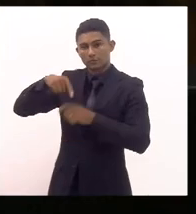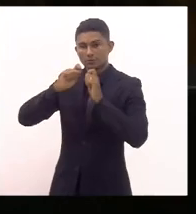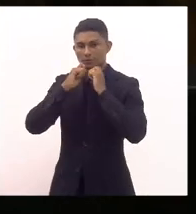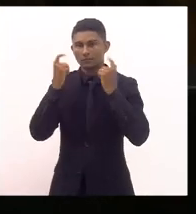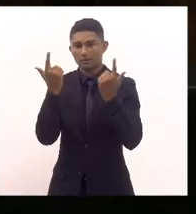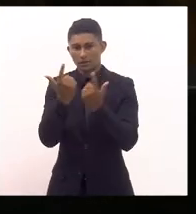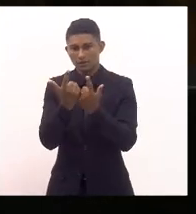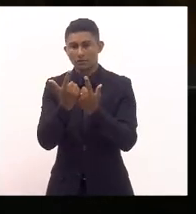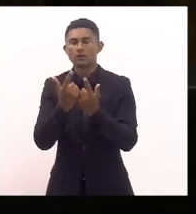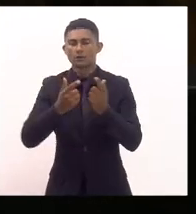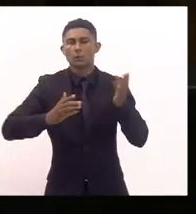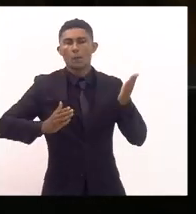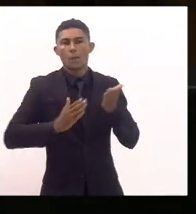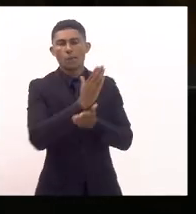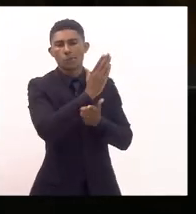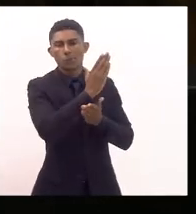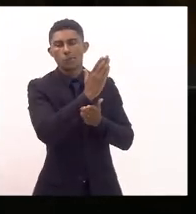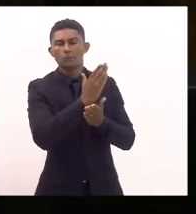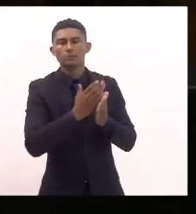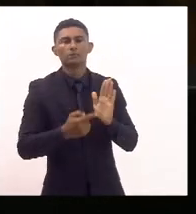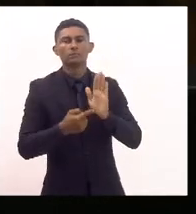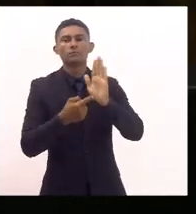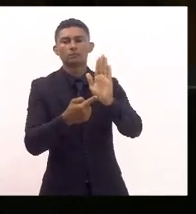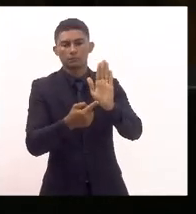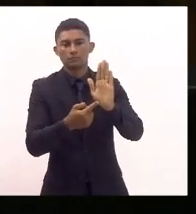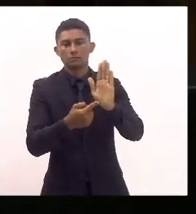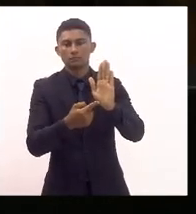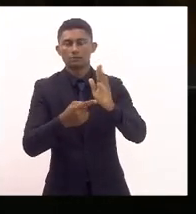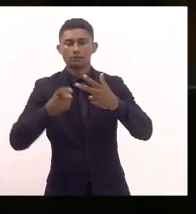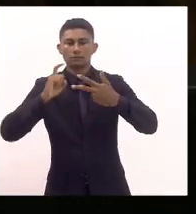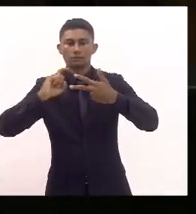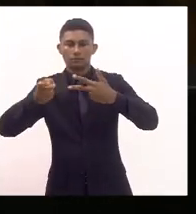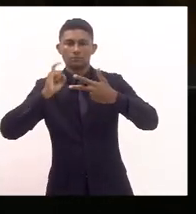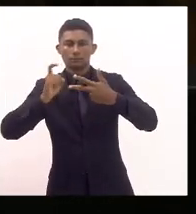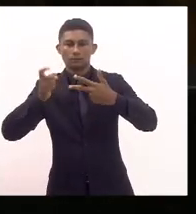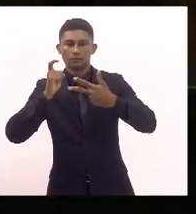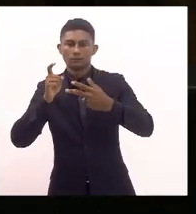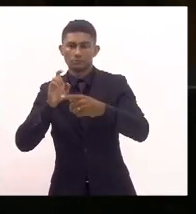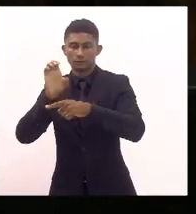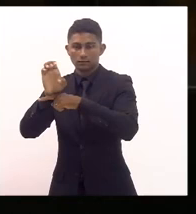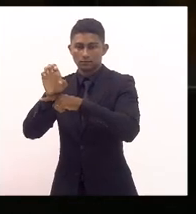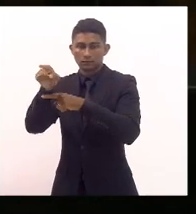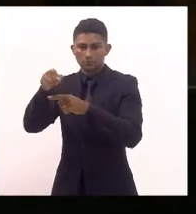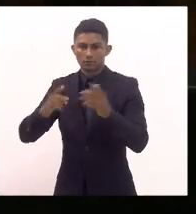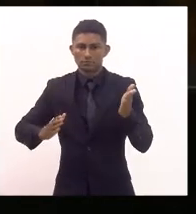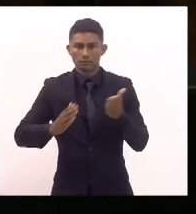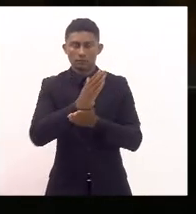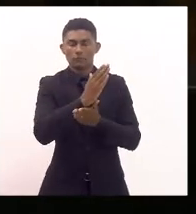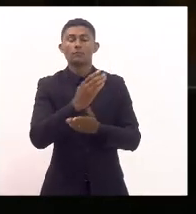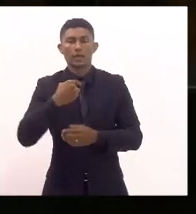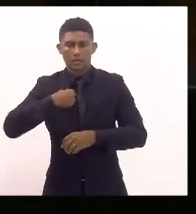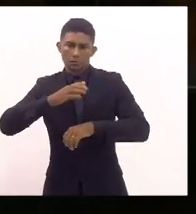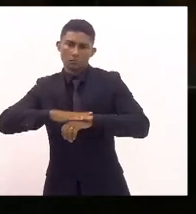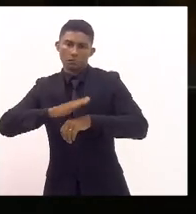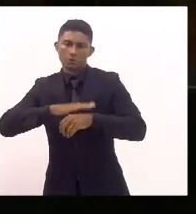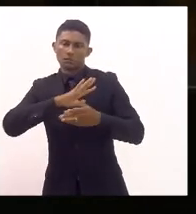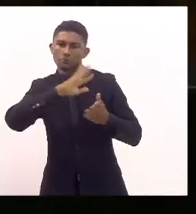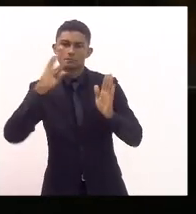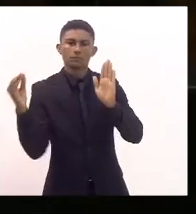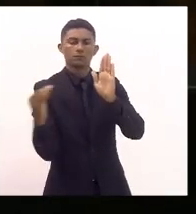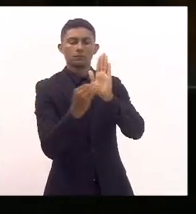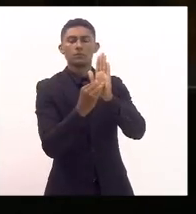nesta casa e que foi aprovado não é pelo executivo Estadual coloquei como uma